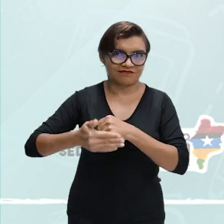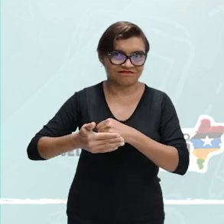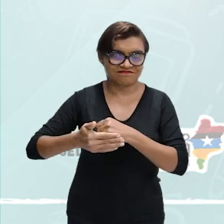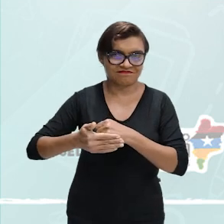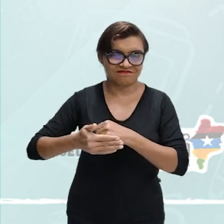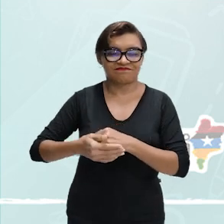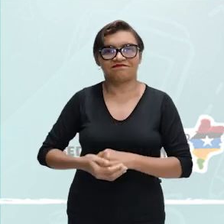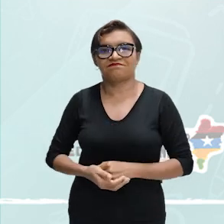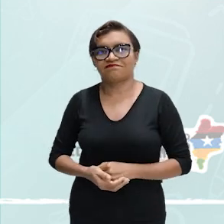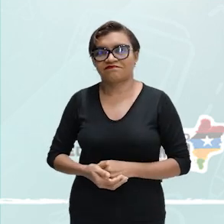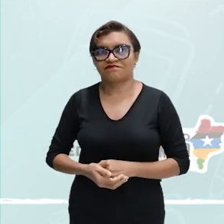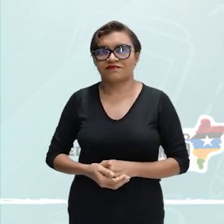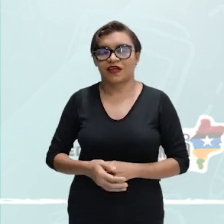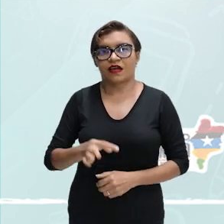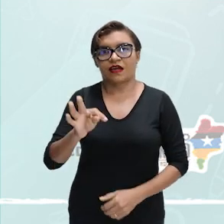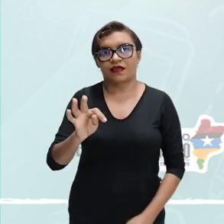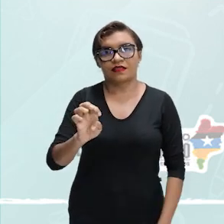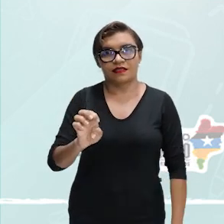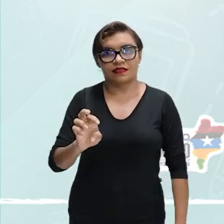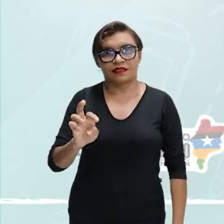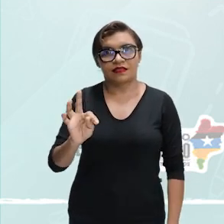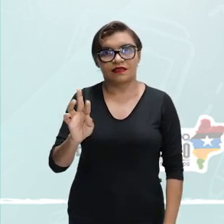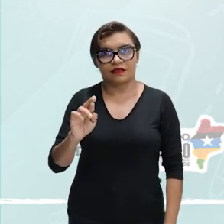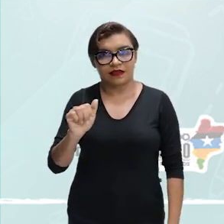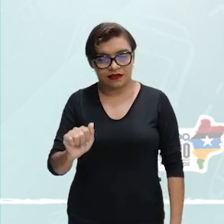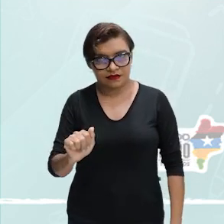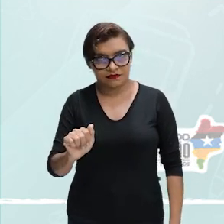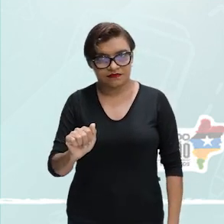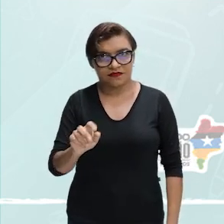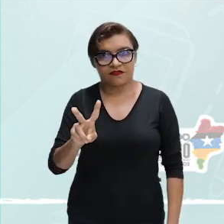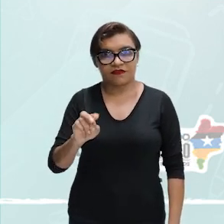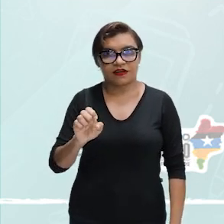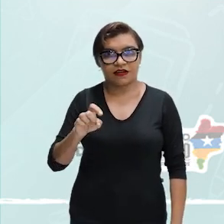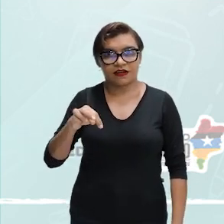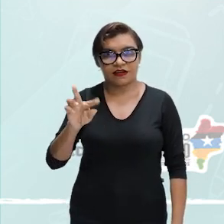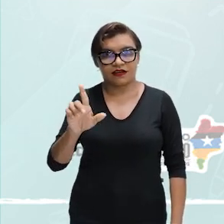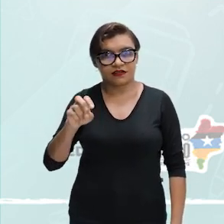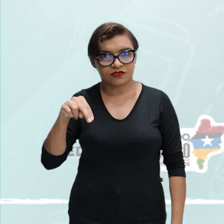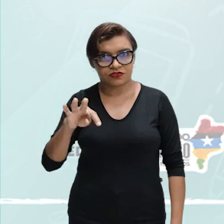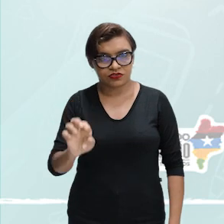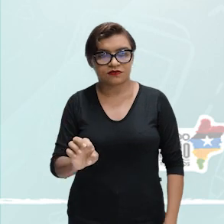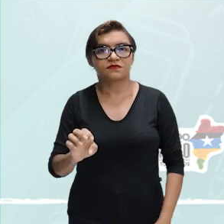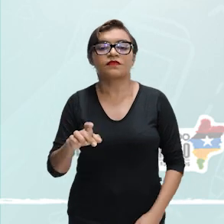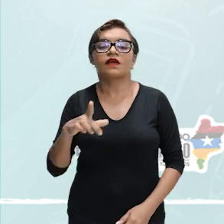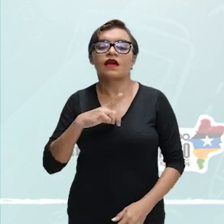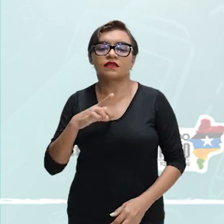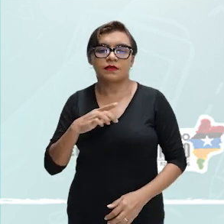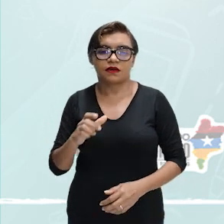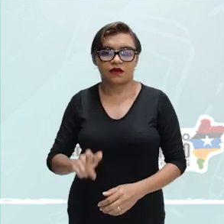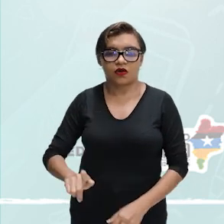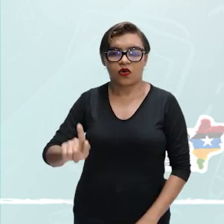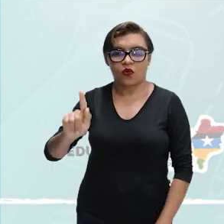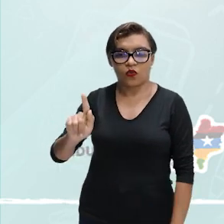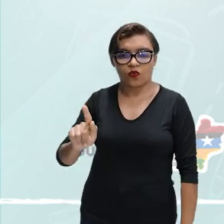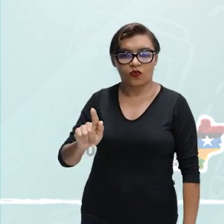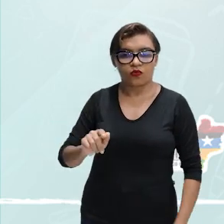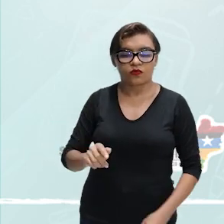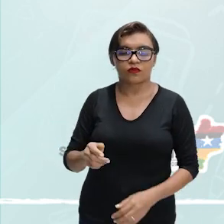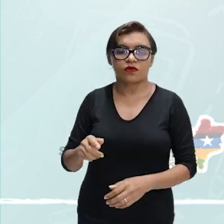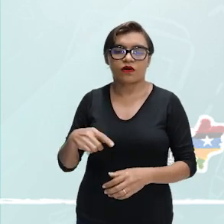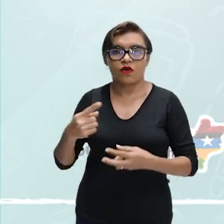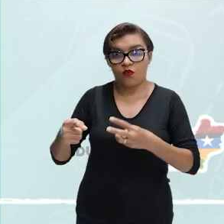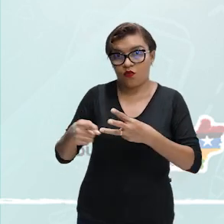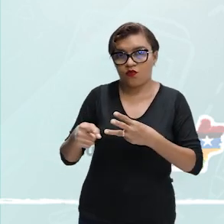ok? Então, ele é tetravalente, apresenta os 4. E o argônio, certo? Que é um isolante, é um gás, é um